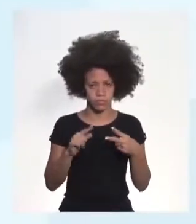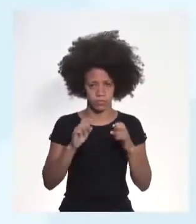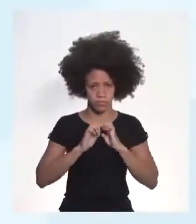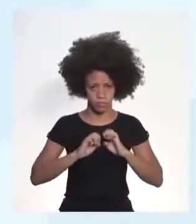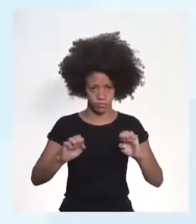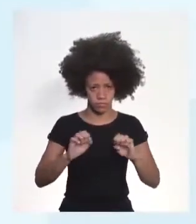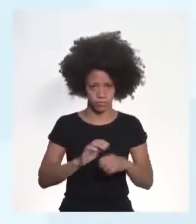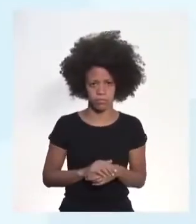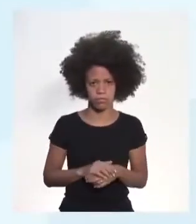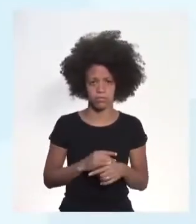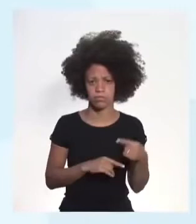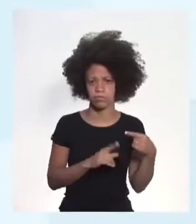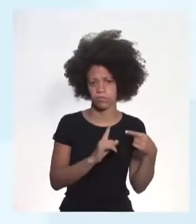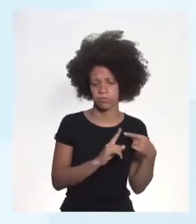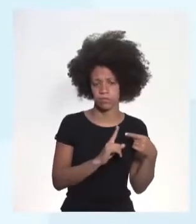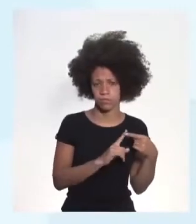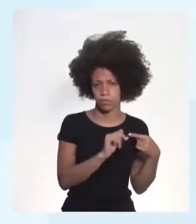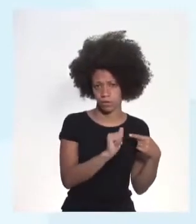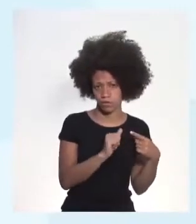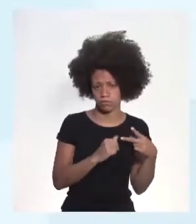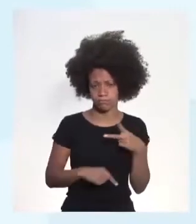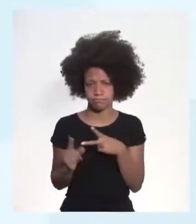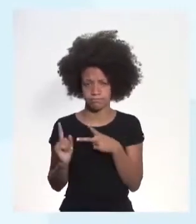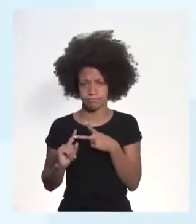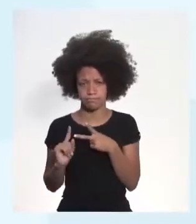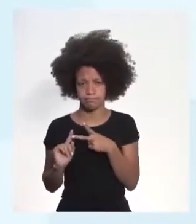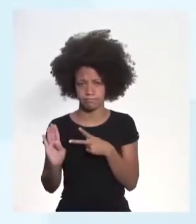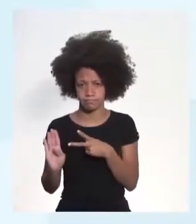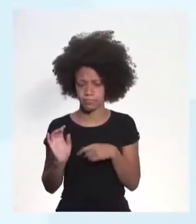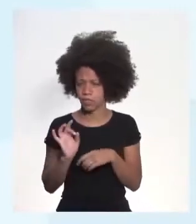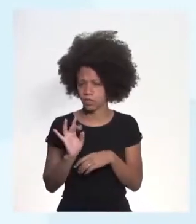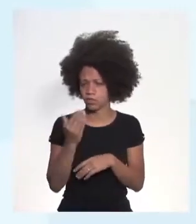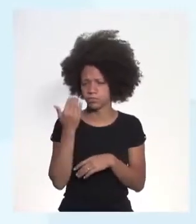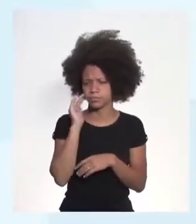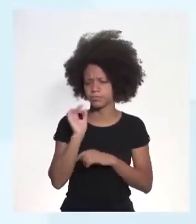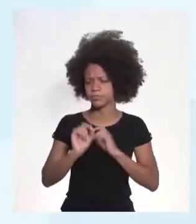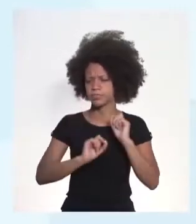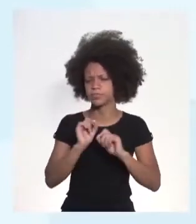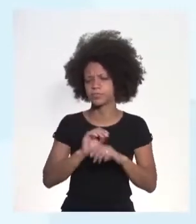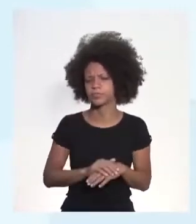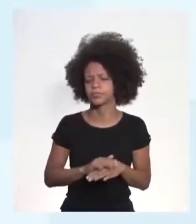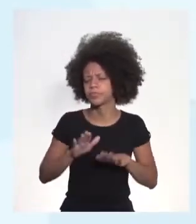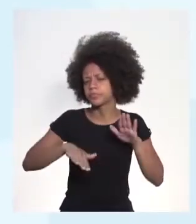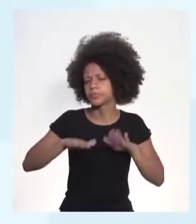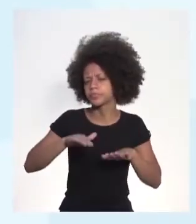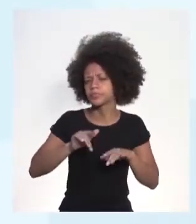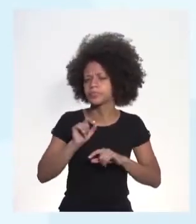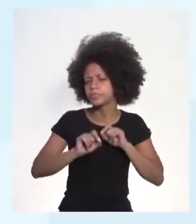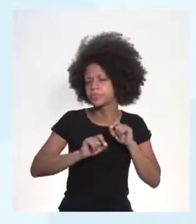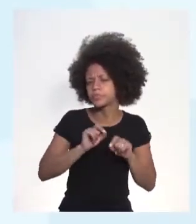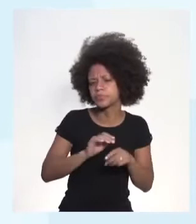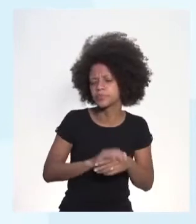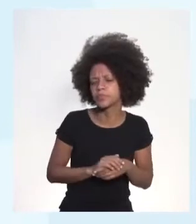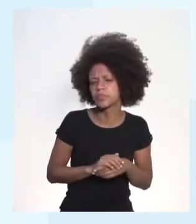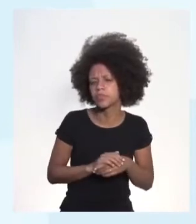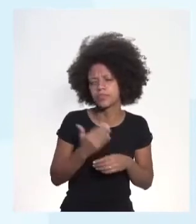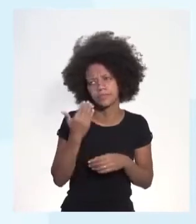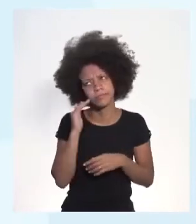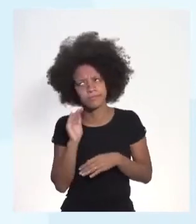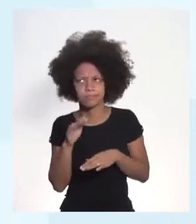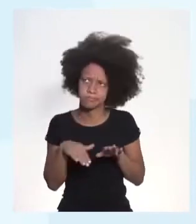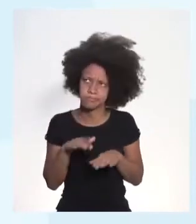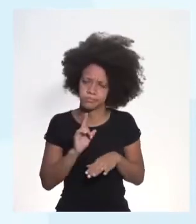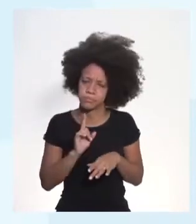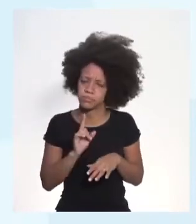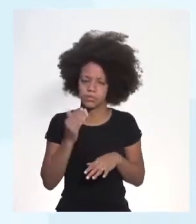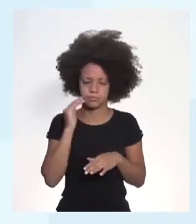vendo eu tenho a expressão lá e eu tenho a expressão bem então só para vocês entenderem aí mais ou menos o que é não entender mais ou menos não